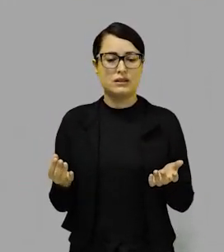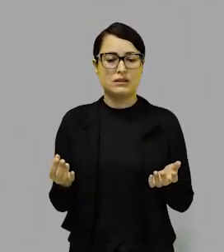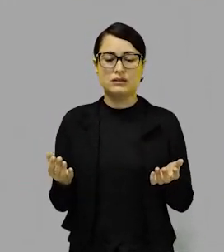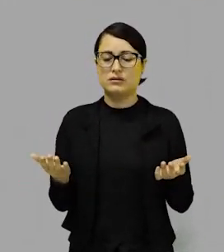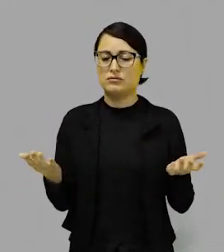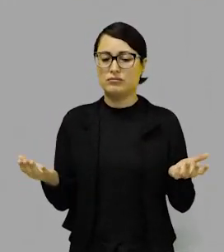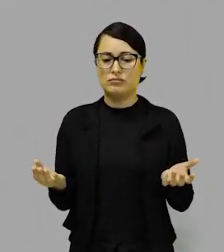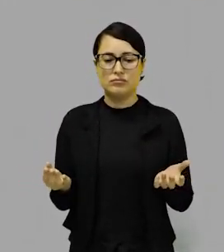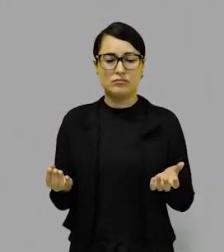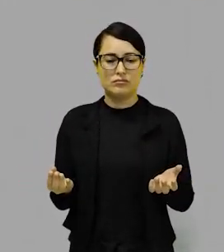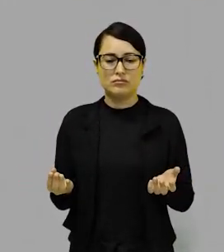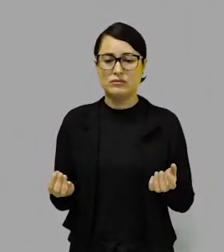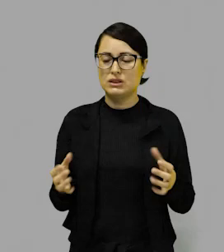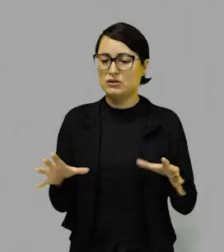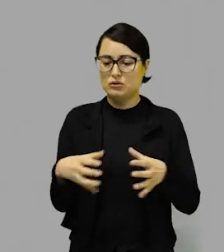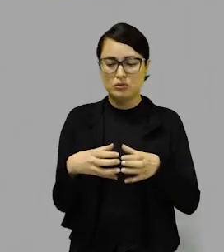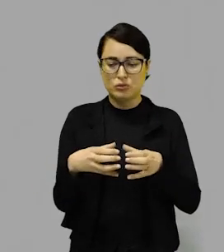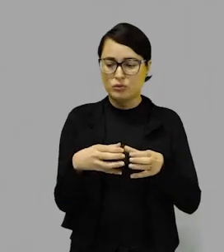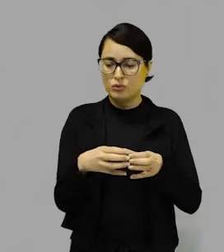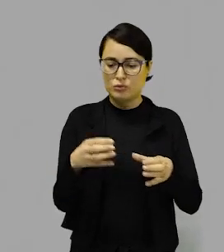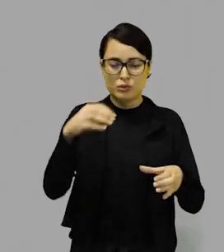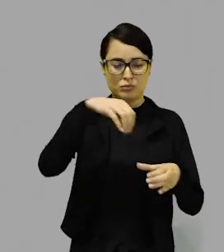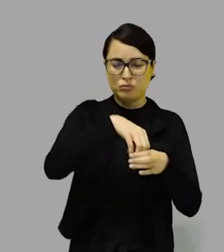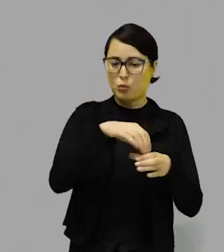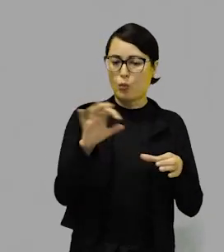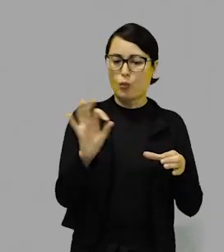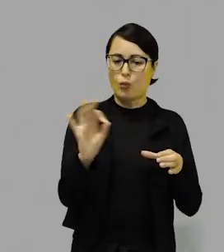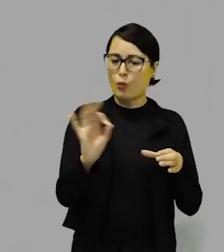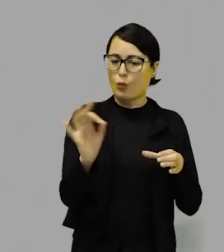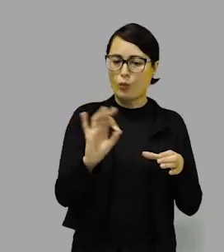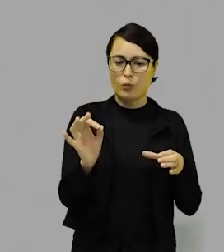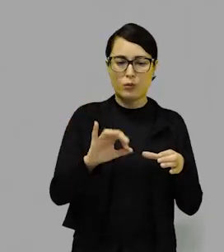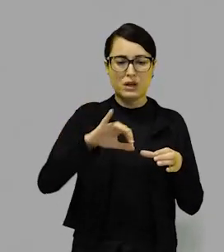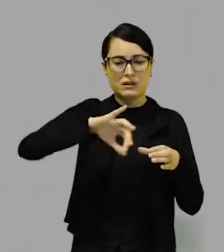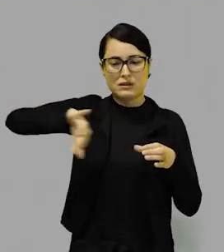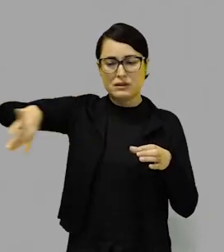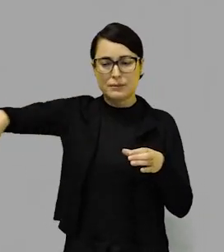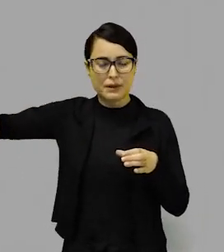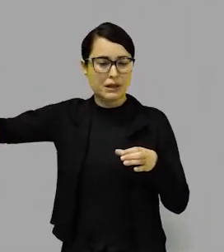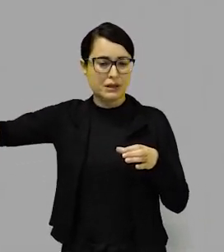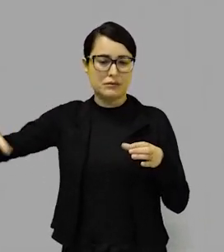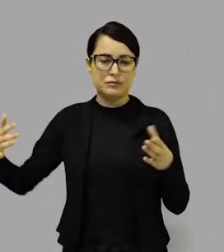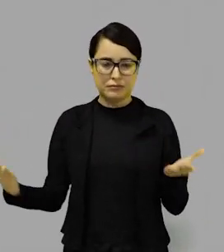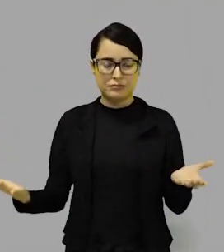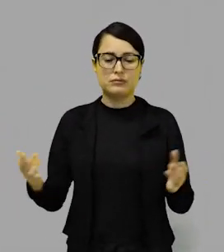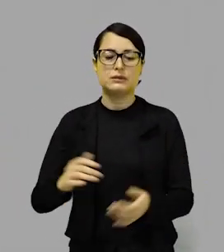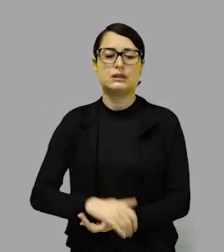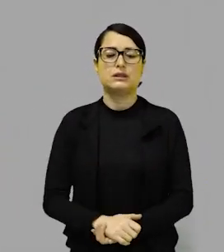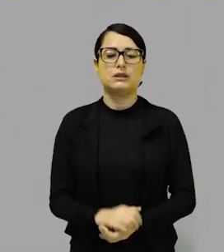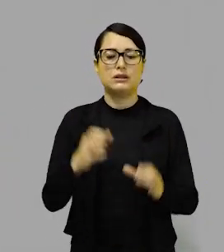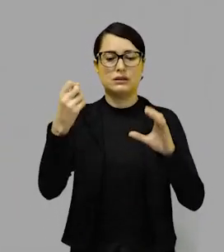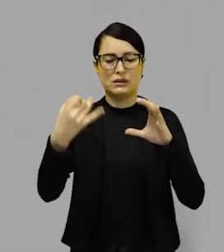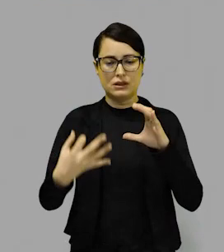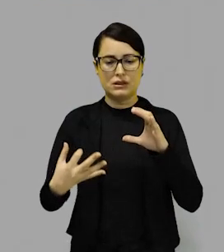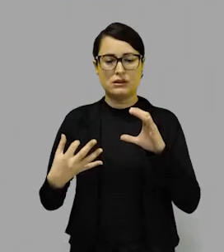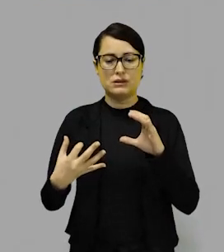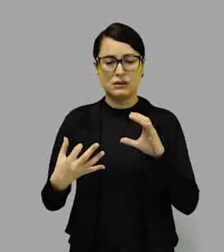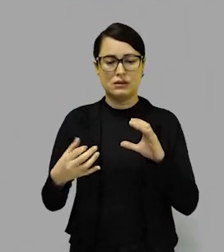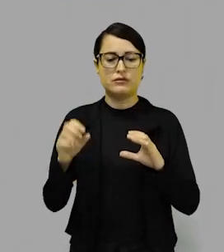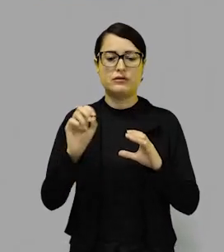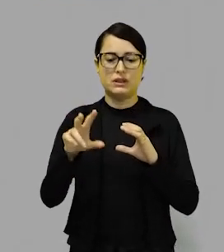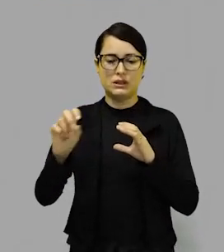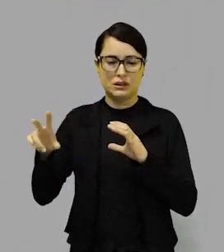colocados dentro de nenhum reino de seres vivos. São um caso totalmente à parte, né? Nós vamos falar sobre as suas características